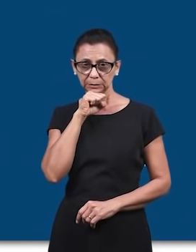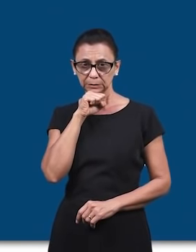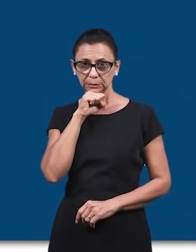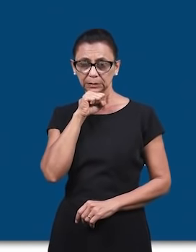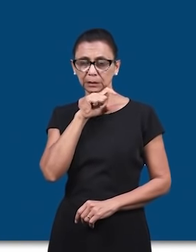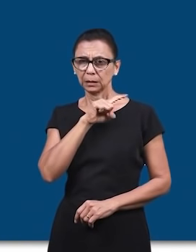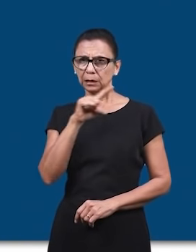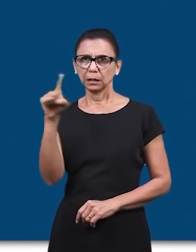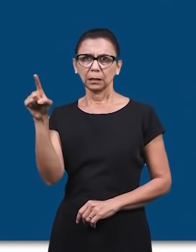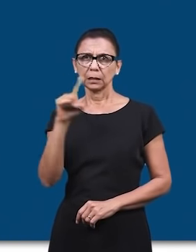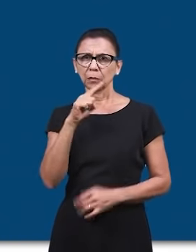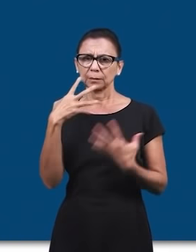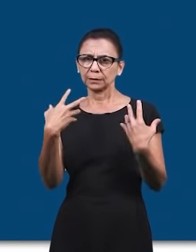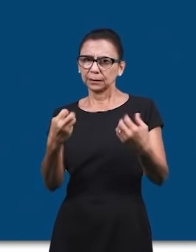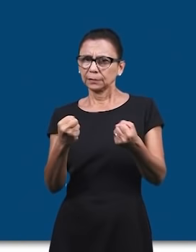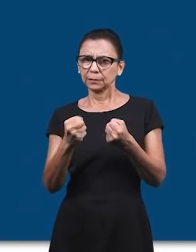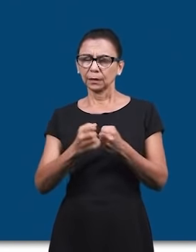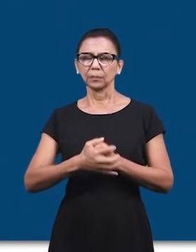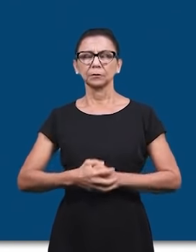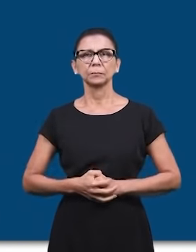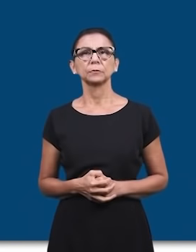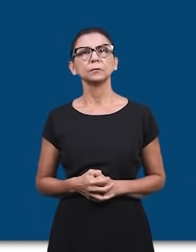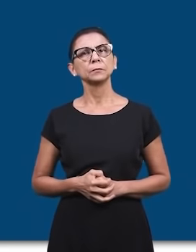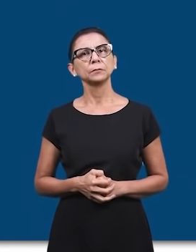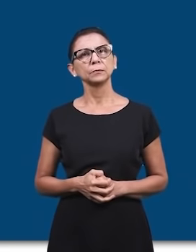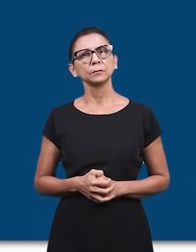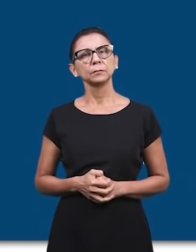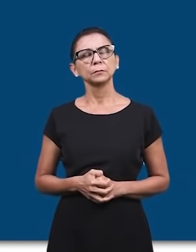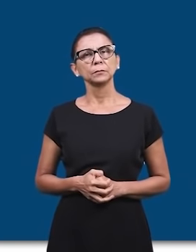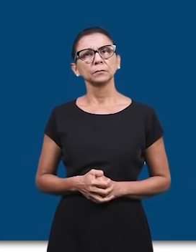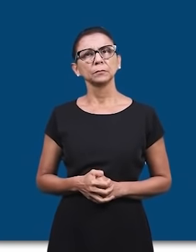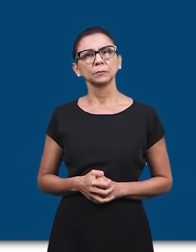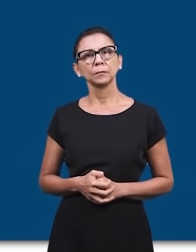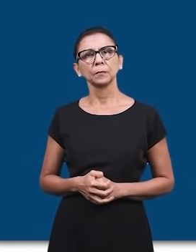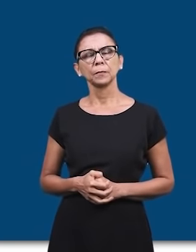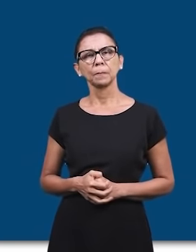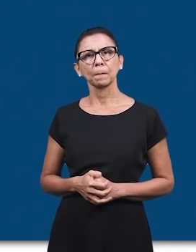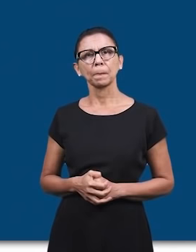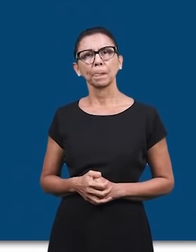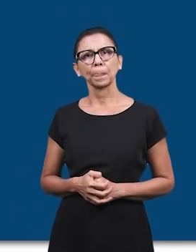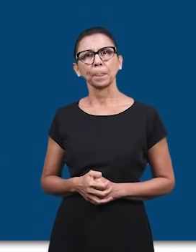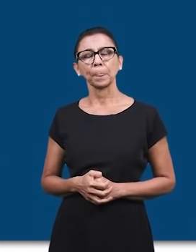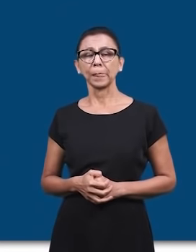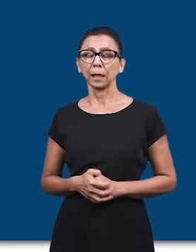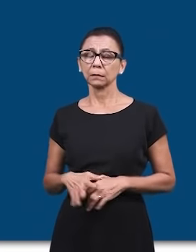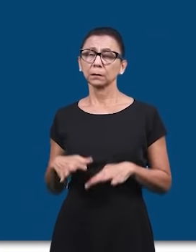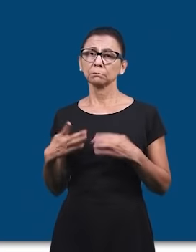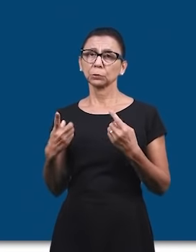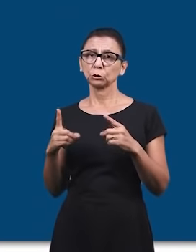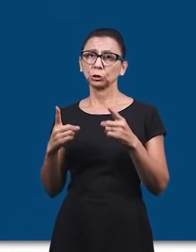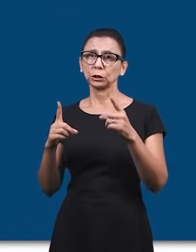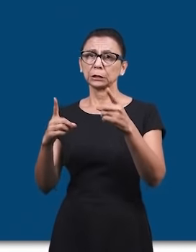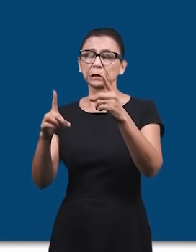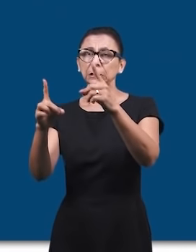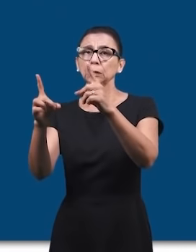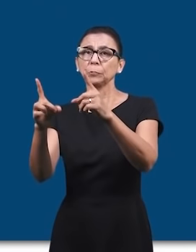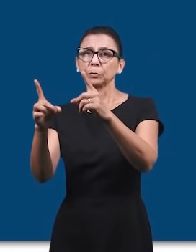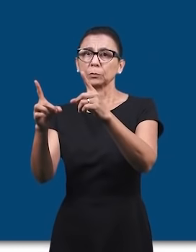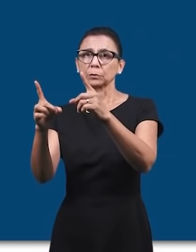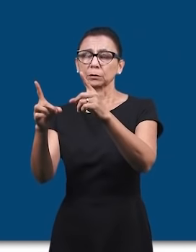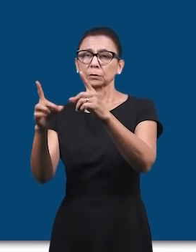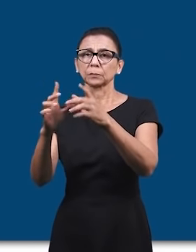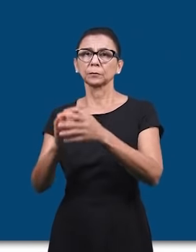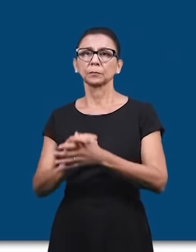concedido. Desde então, muitos dos seus discípulos tornaram para trás e já